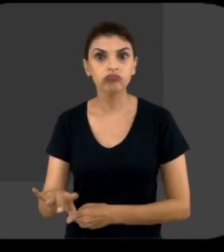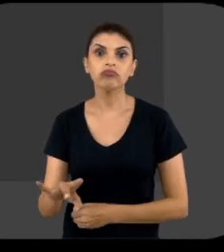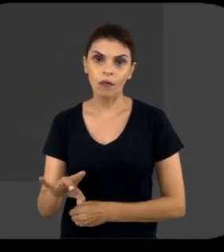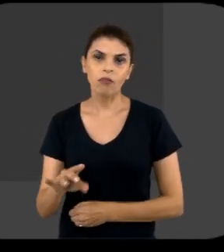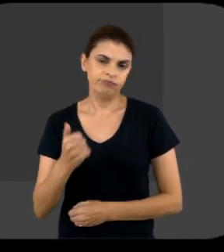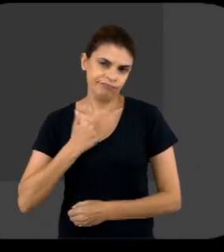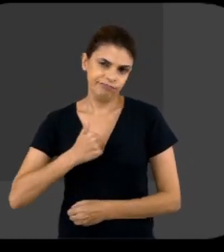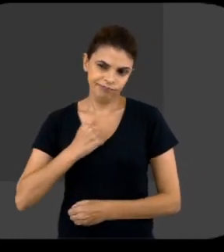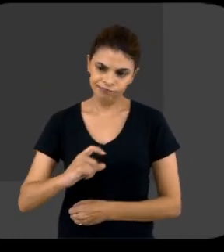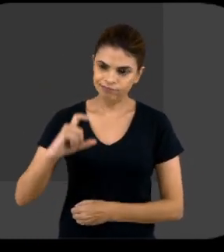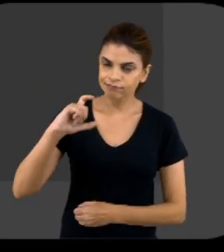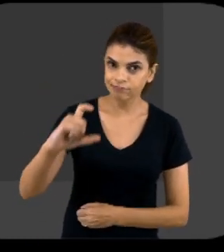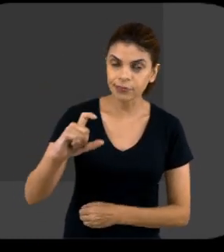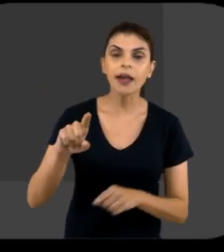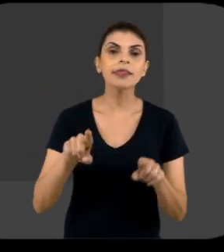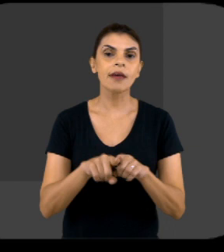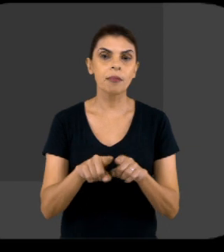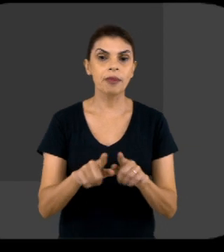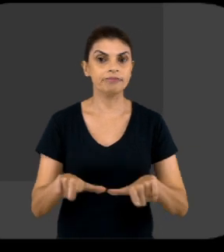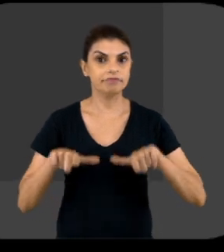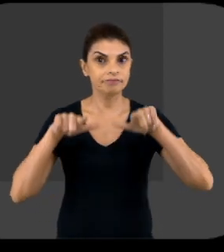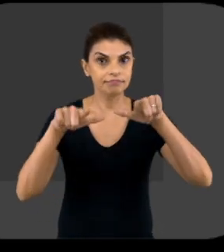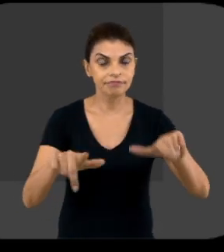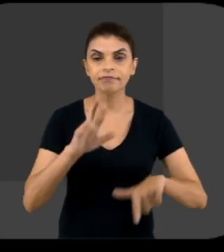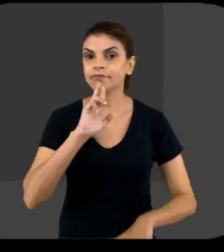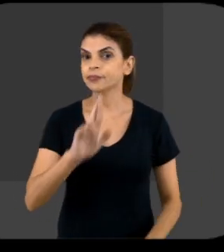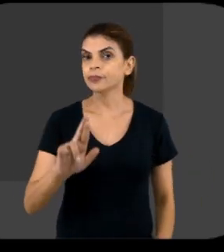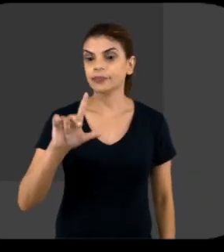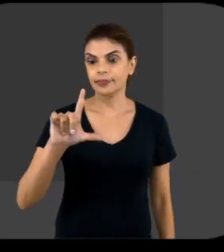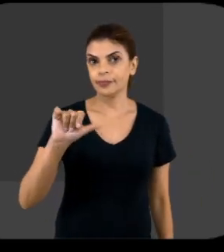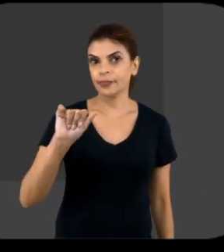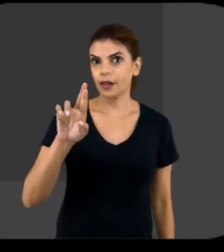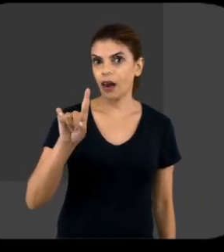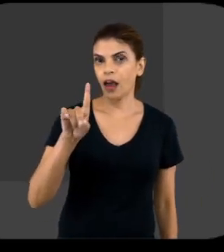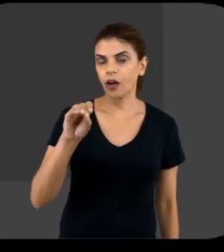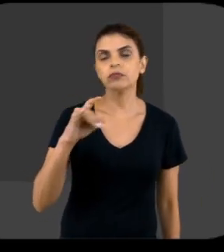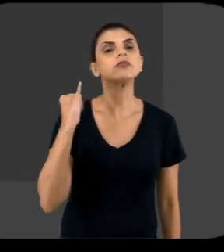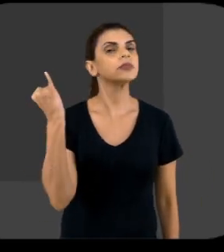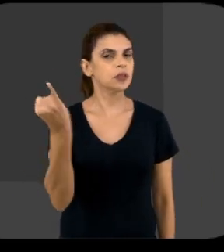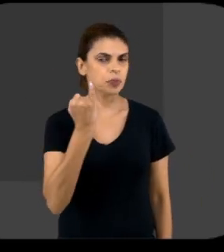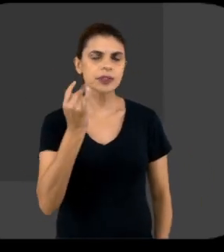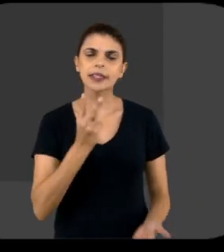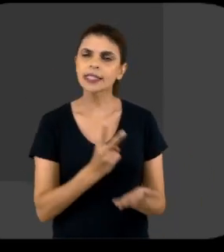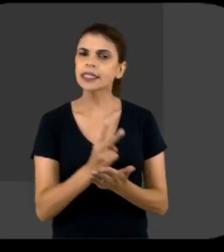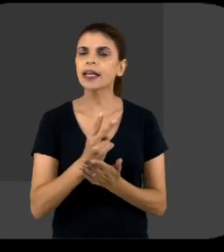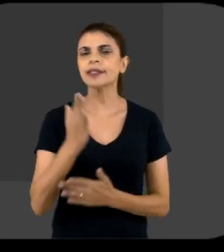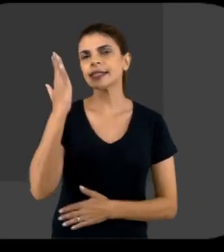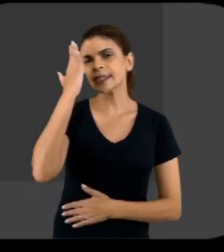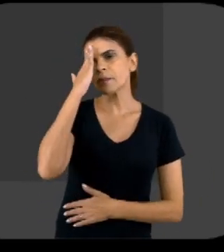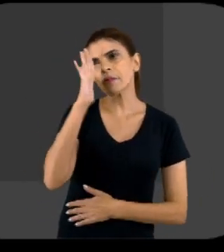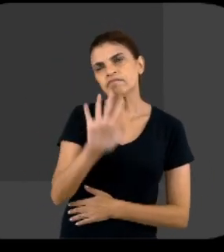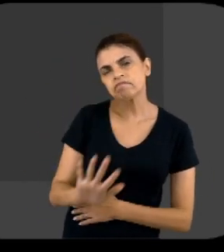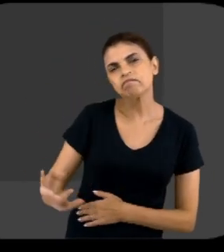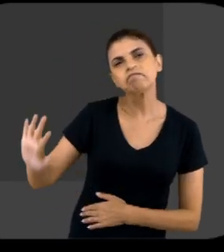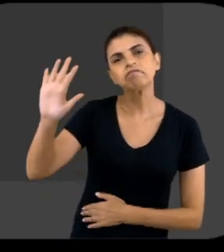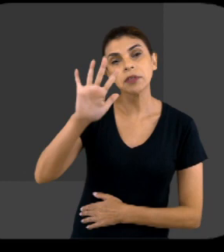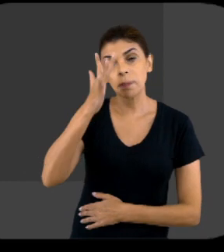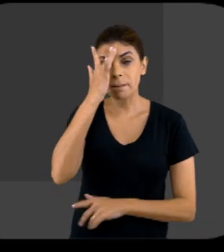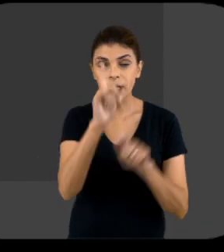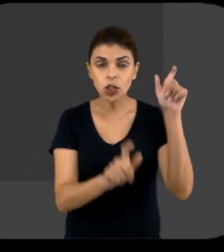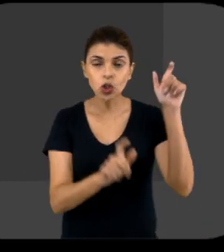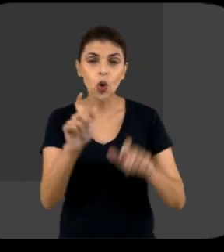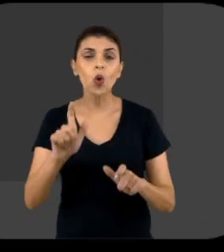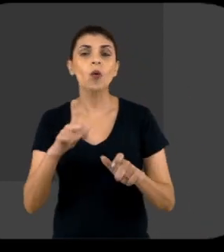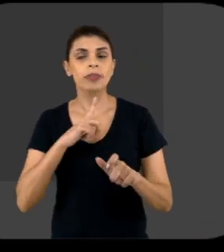também a realização do laudo. Então, é muito importante que nós tenhamos esse sistema de rastreabilidade de todas as